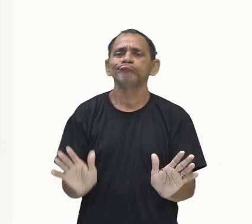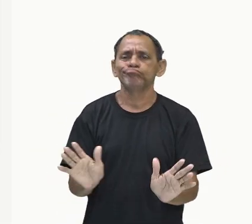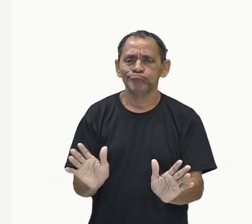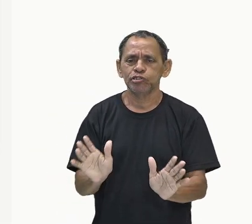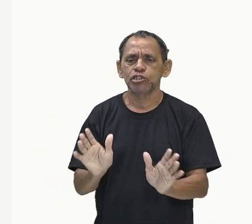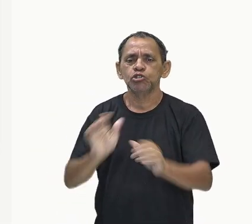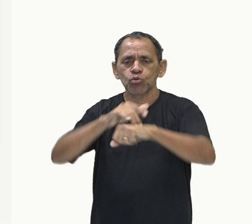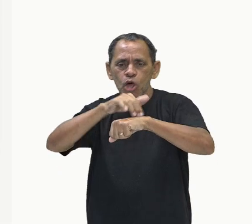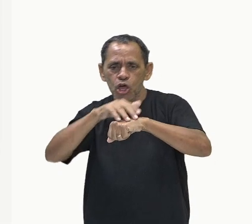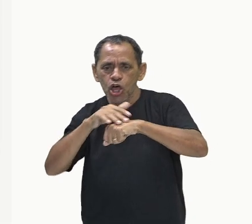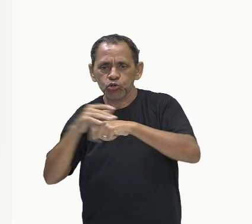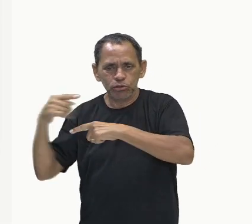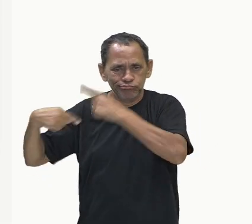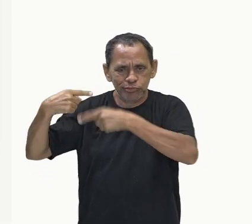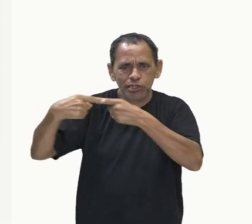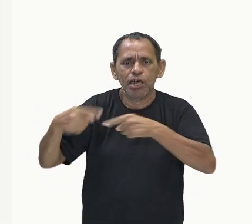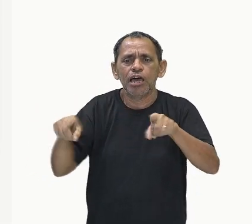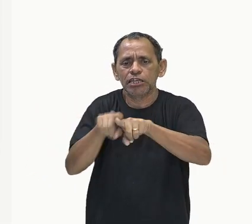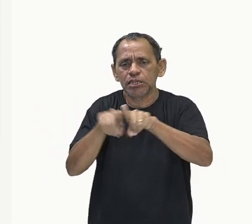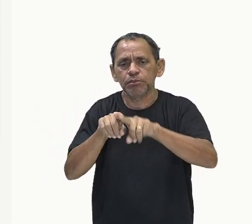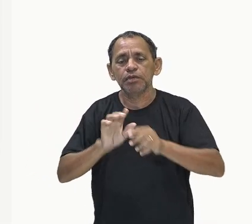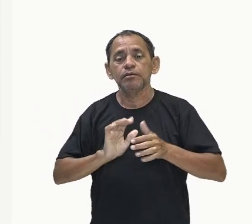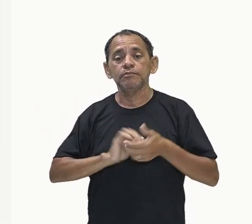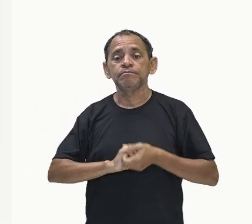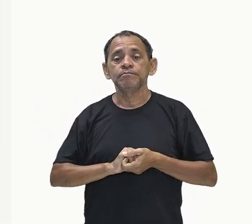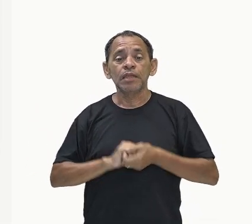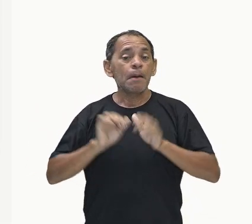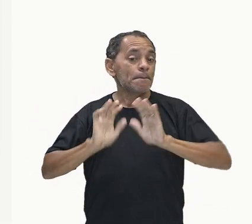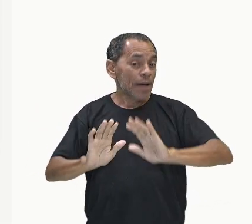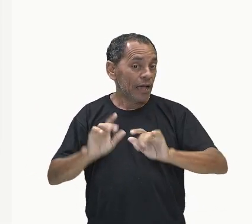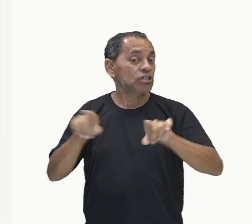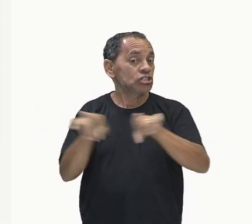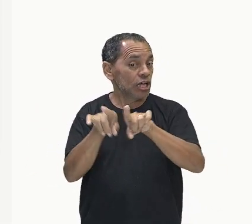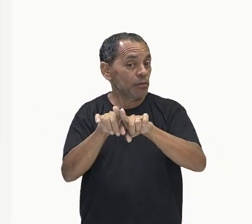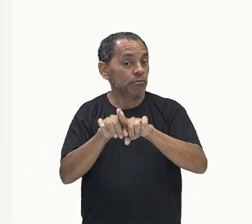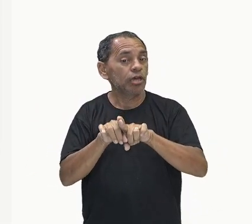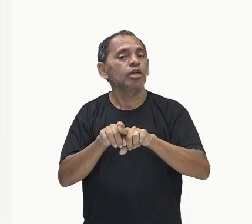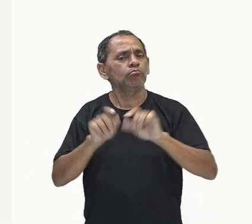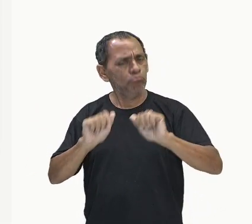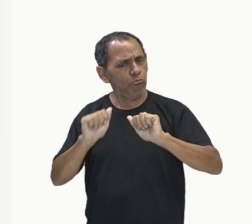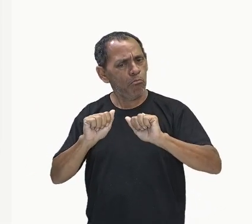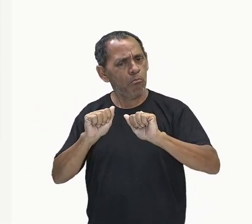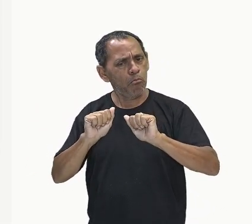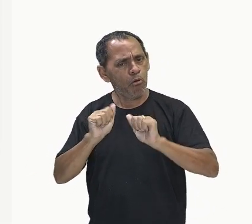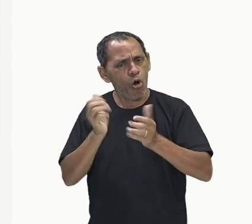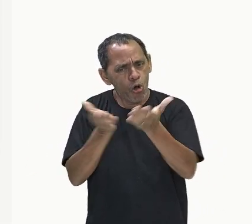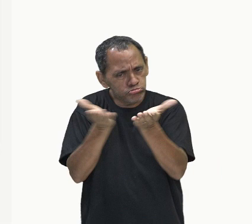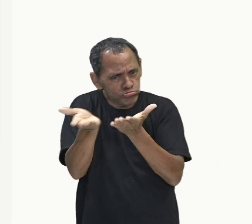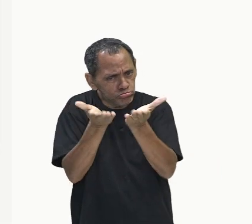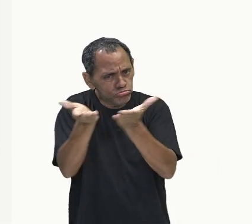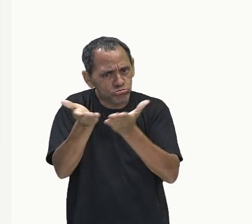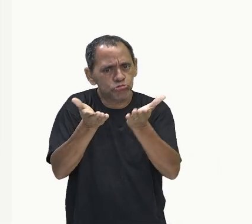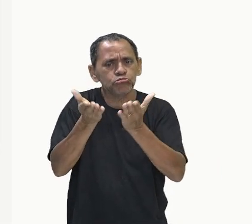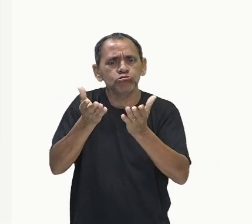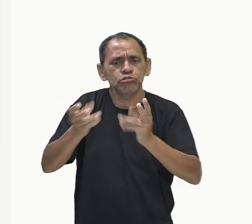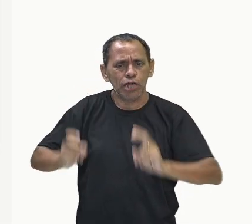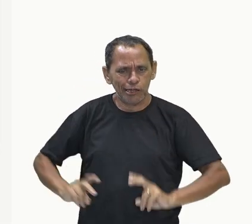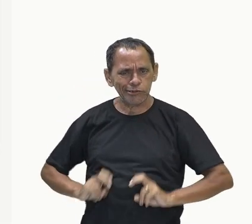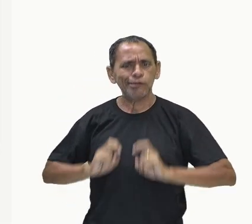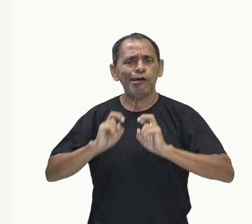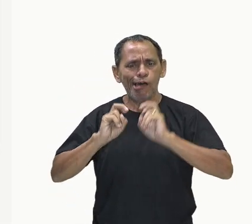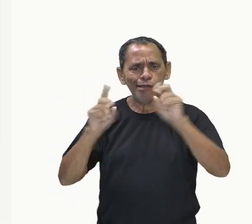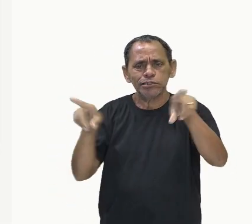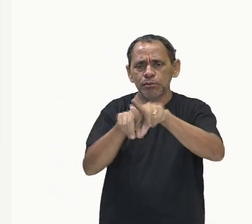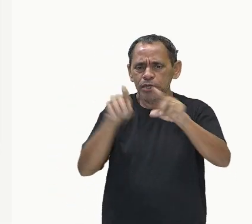hereditárias. Mas também ela pode ter o potencial de tratar câncer. Alguns tipos de câncer podem ser tratados